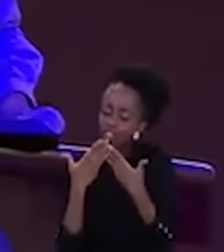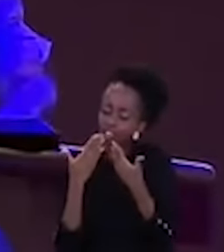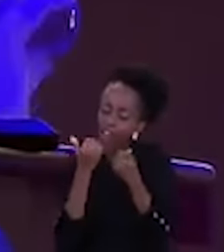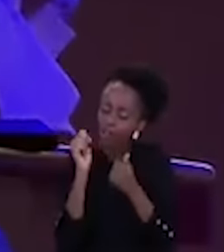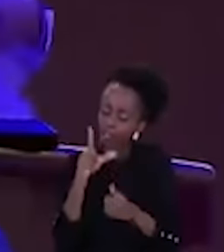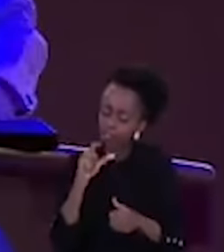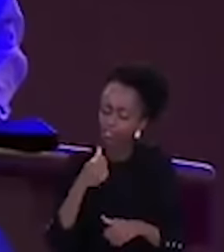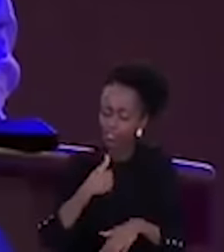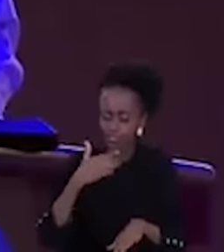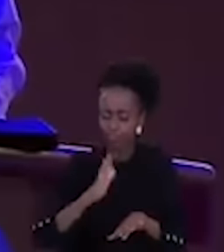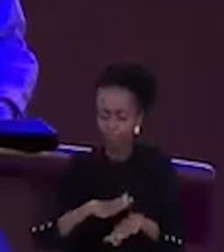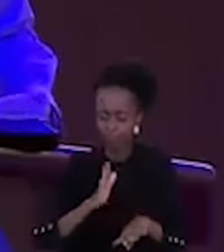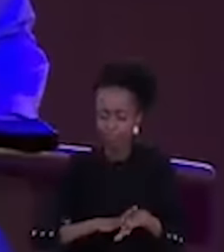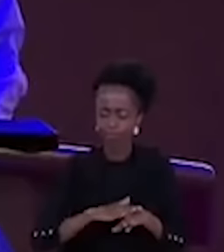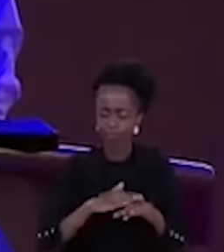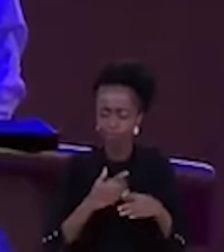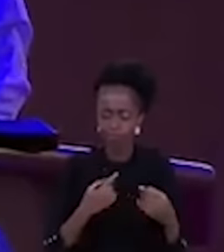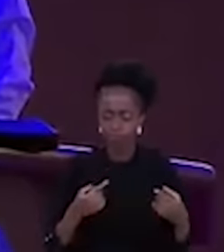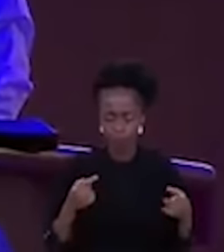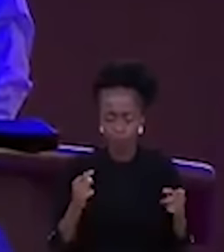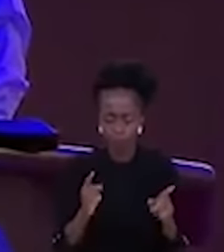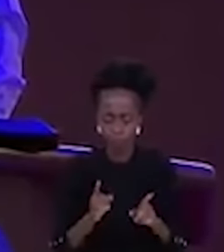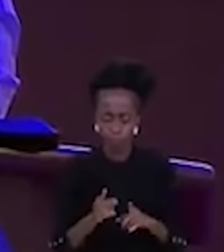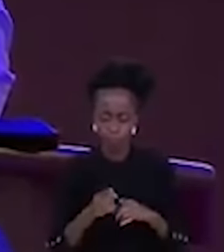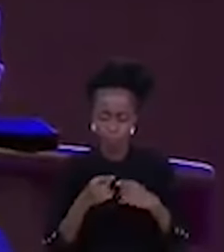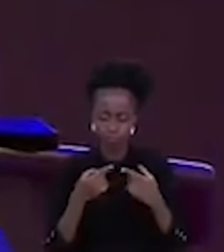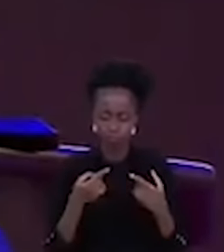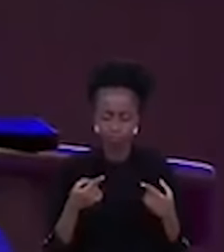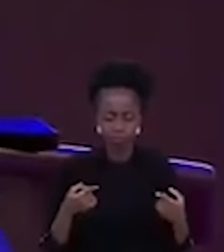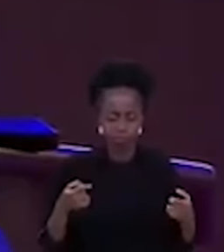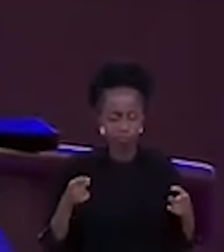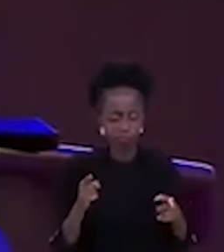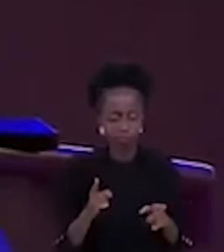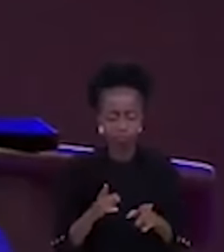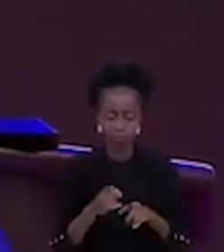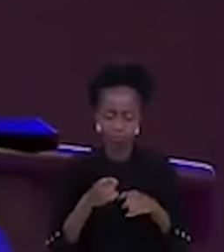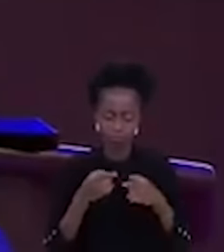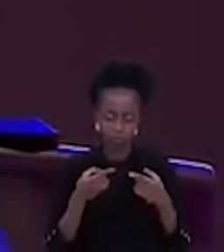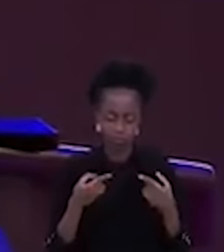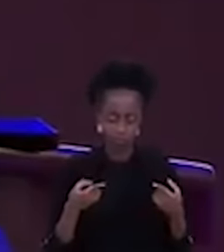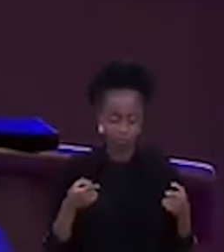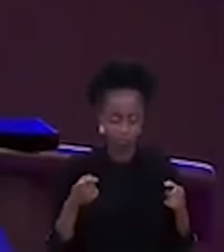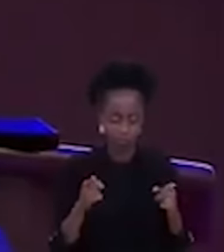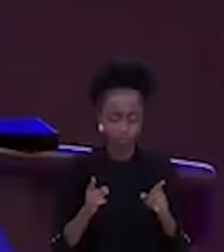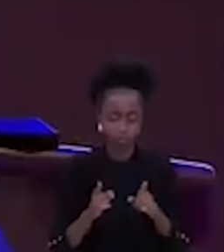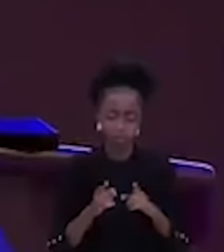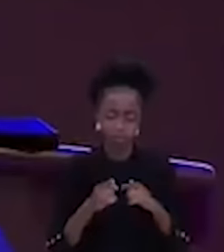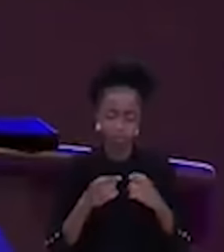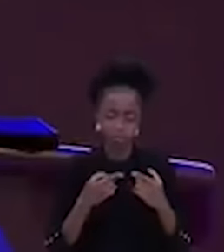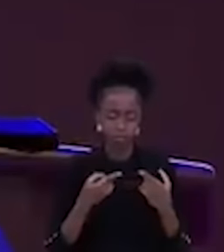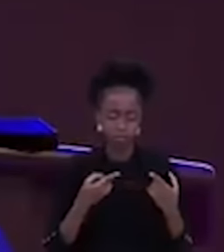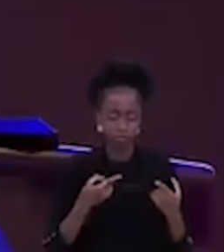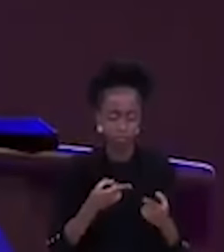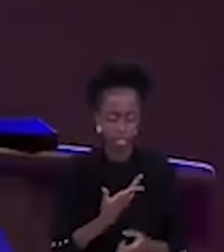foi a melhor escolha, e foi a melhor escolha, e é que eu já fiz.